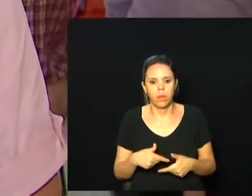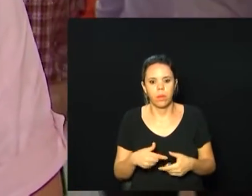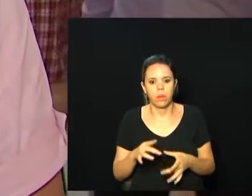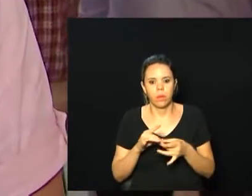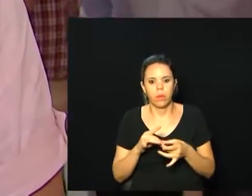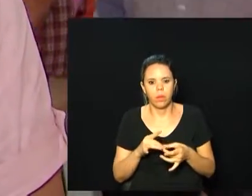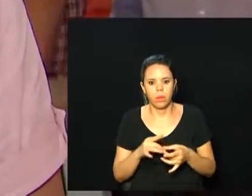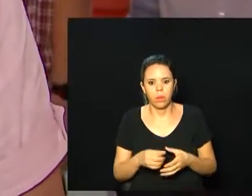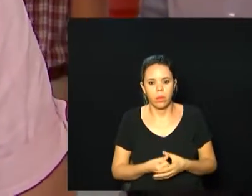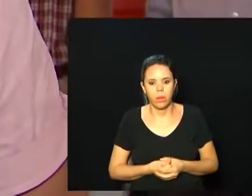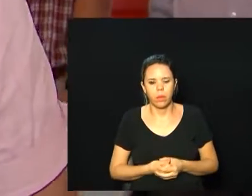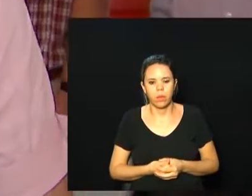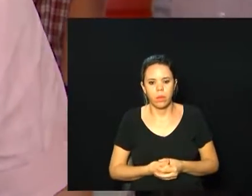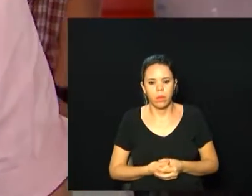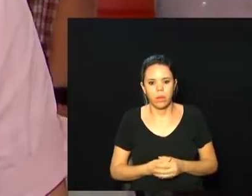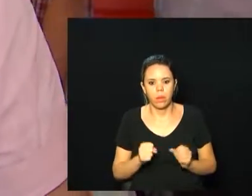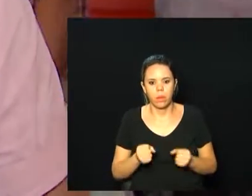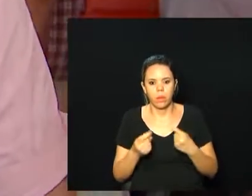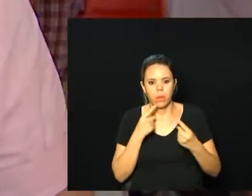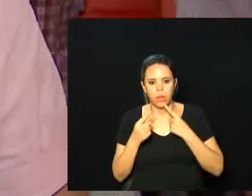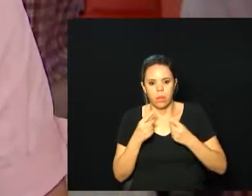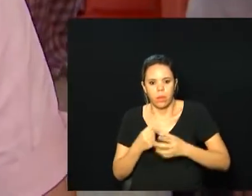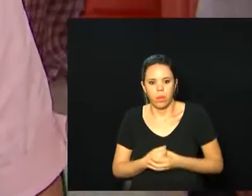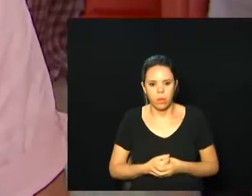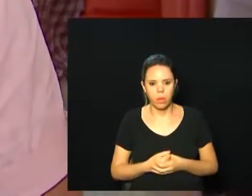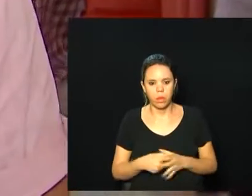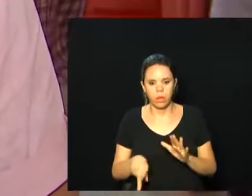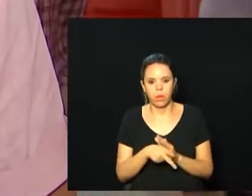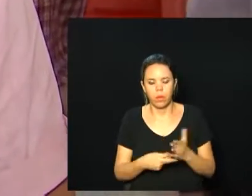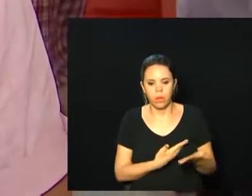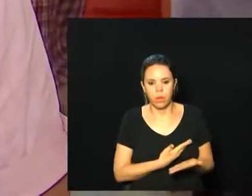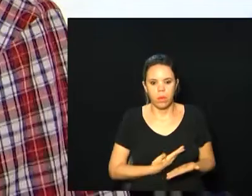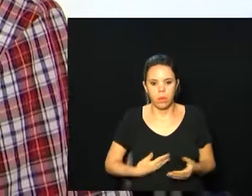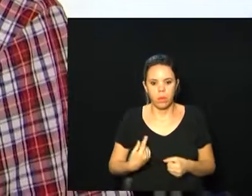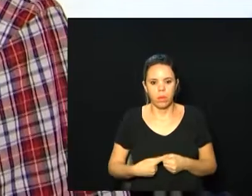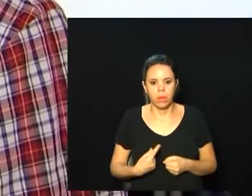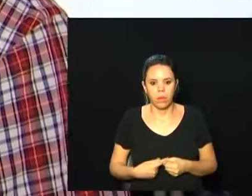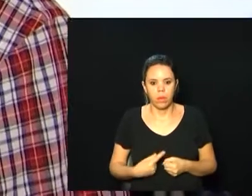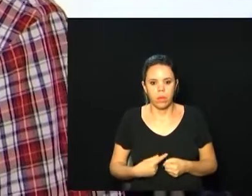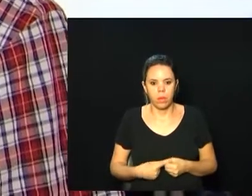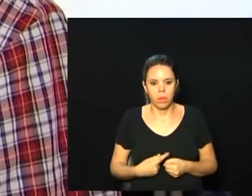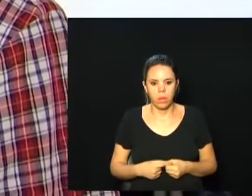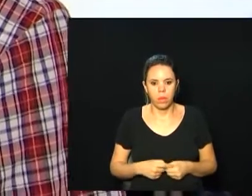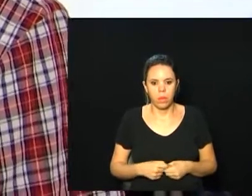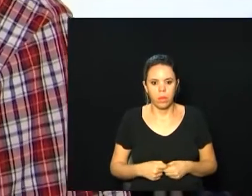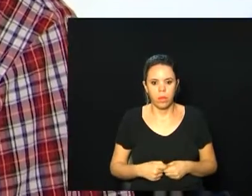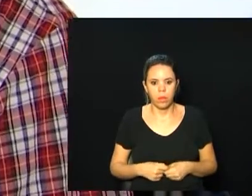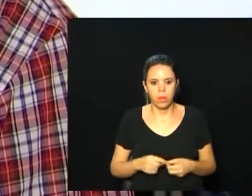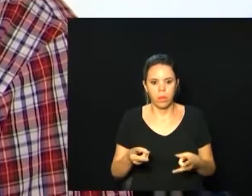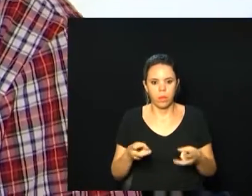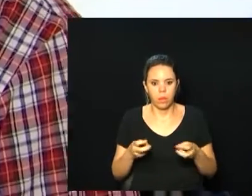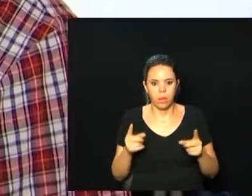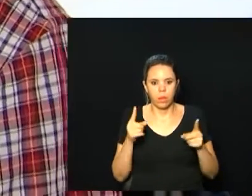convênio, para poder dialogar com o próprio poder público municipal. É que eles percebam